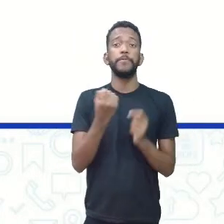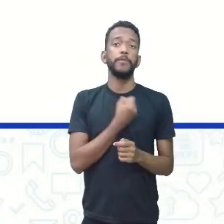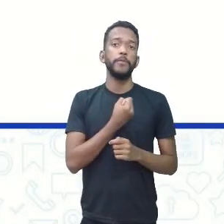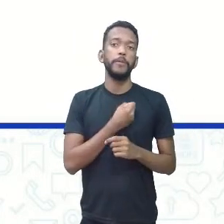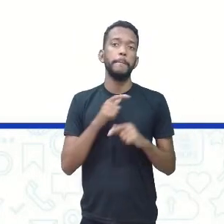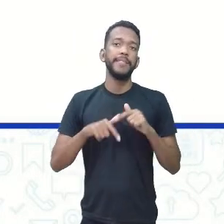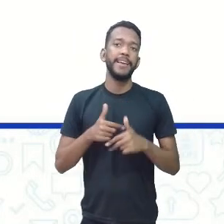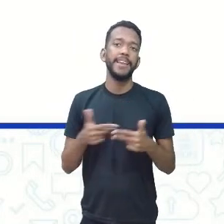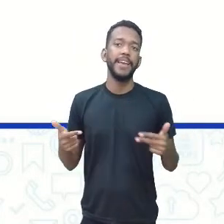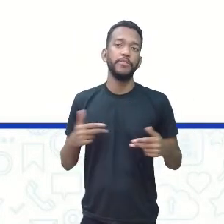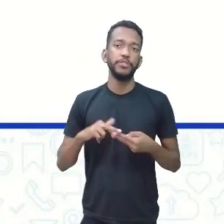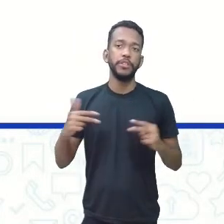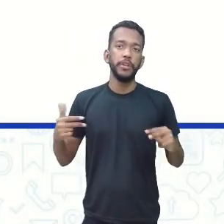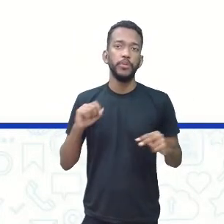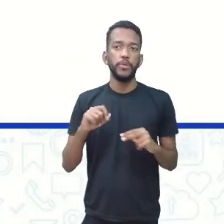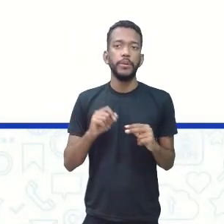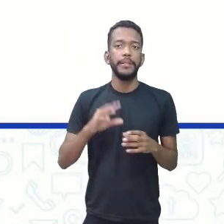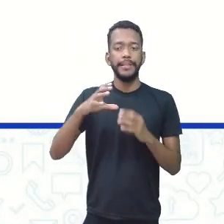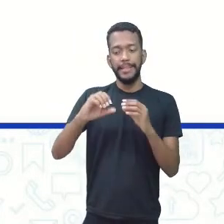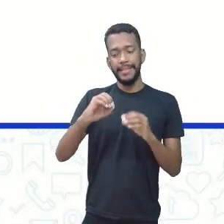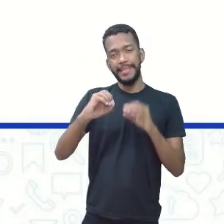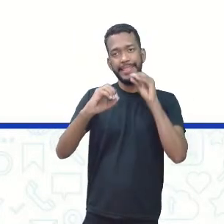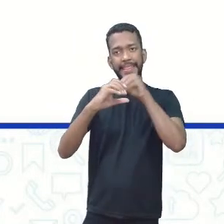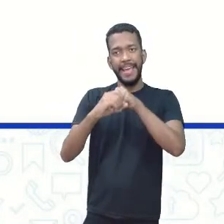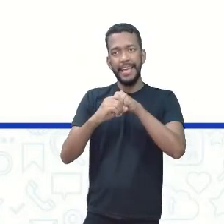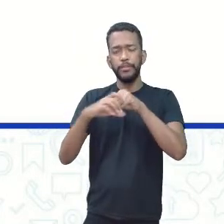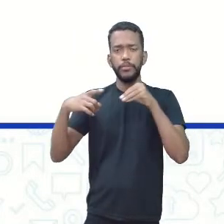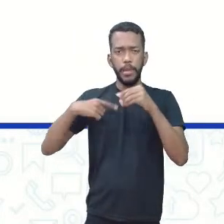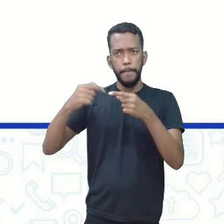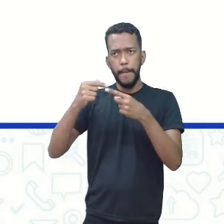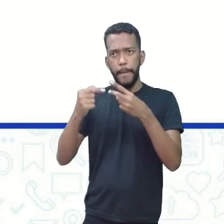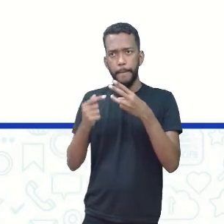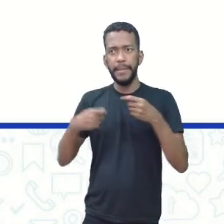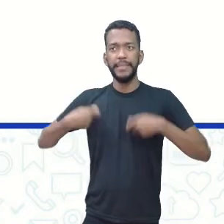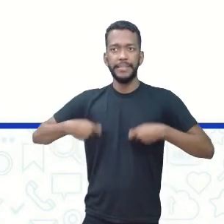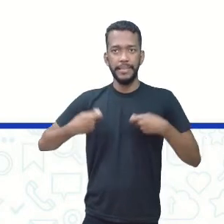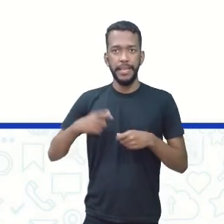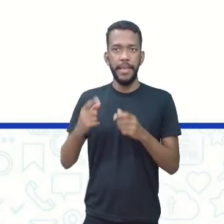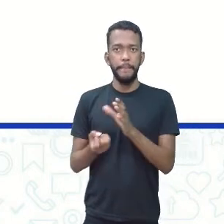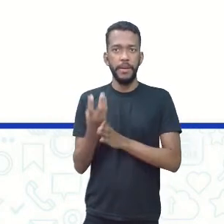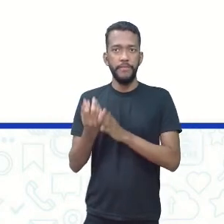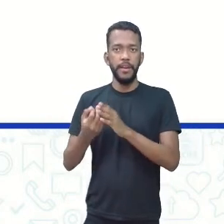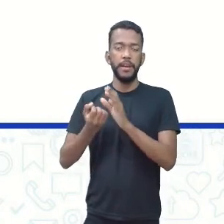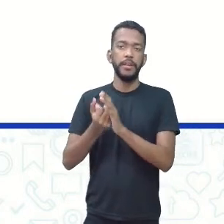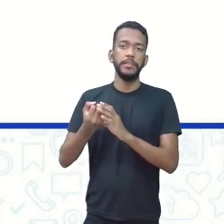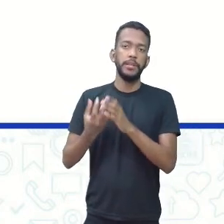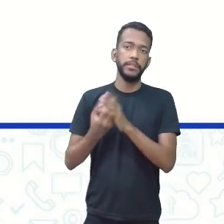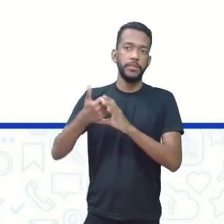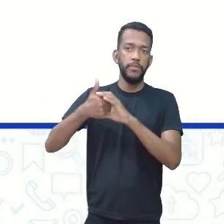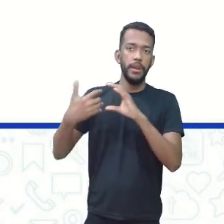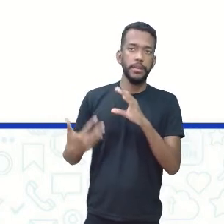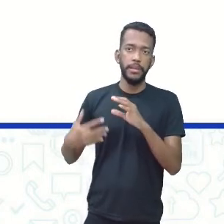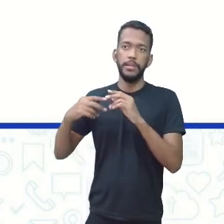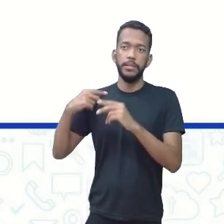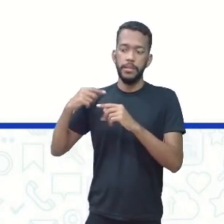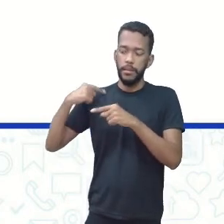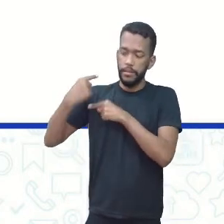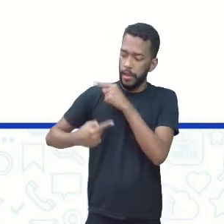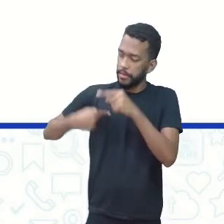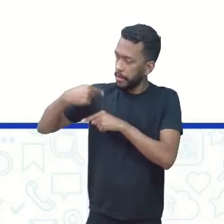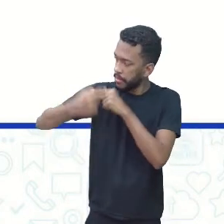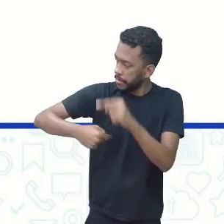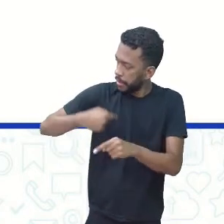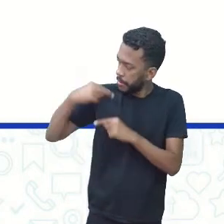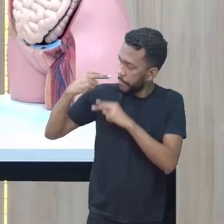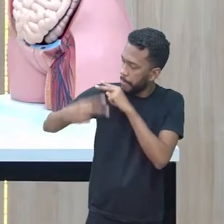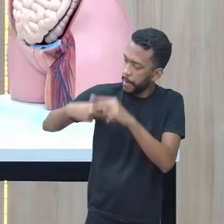sobre material genético. Contém as instruções necessárias para a manifestação das características transmitidas de